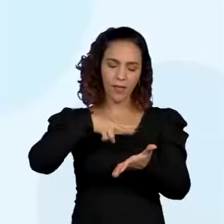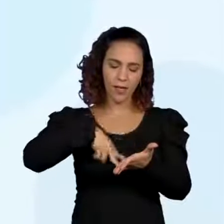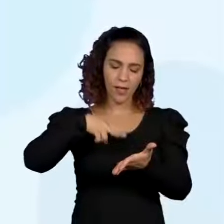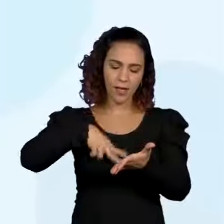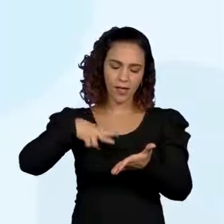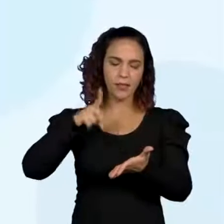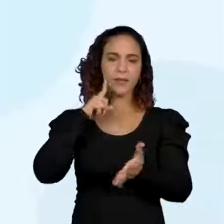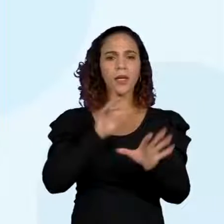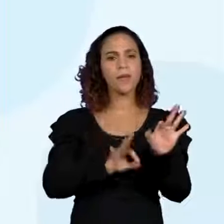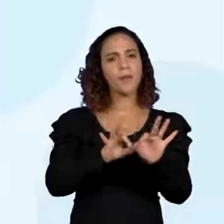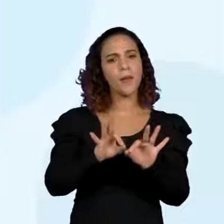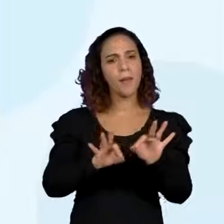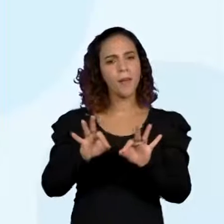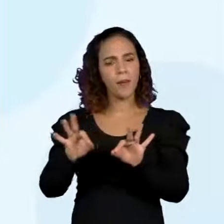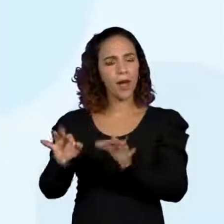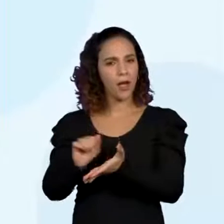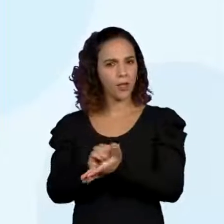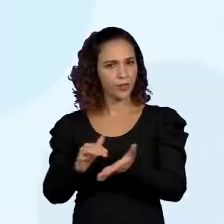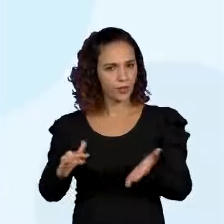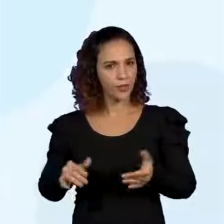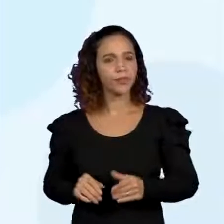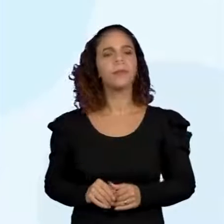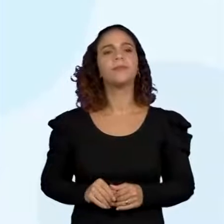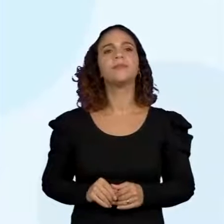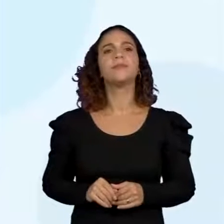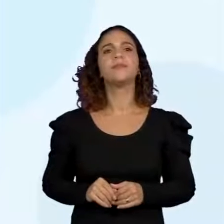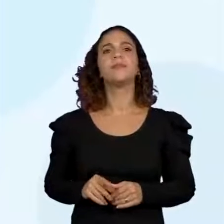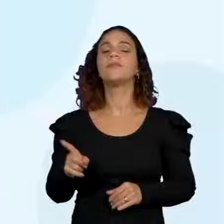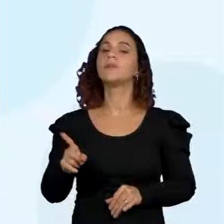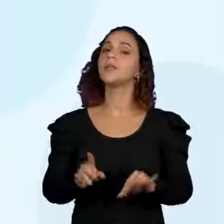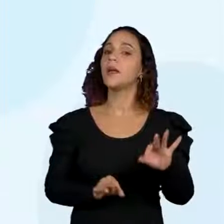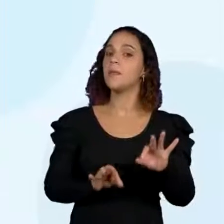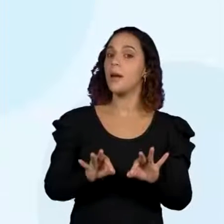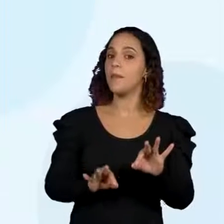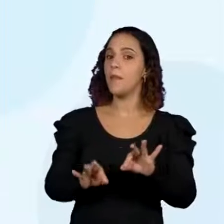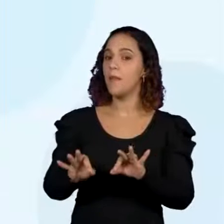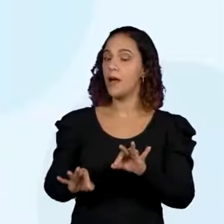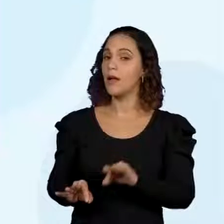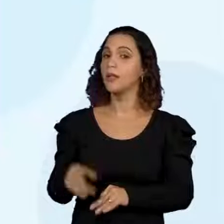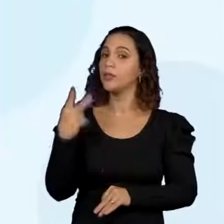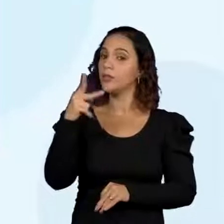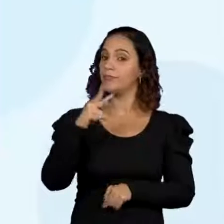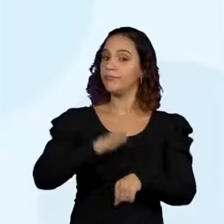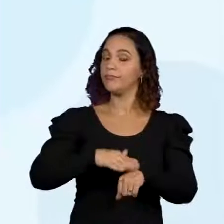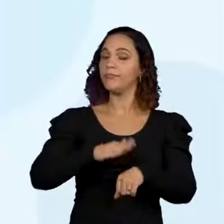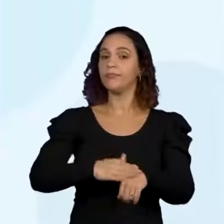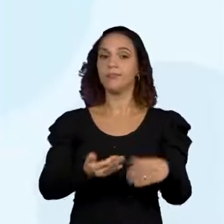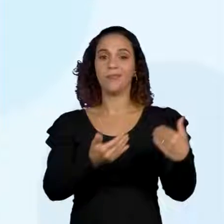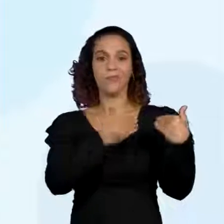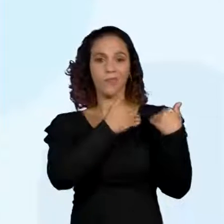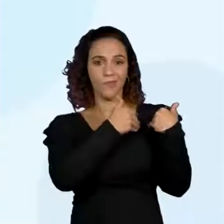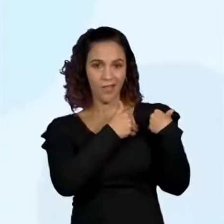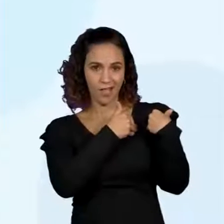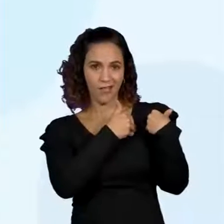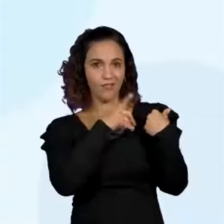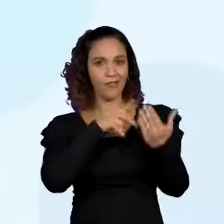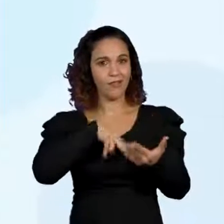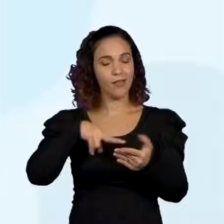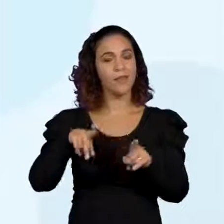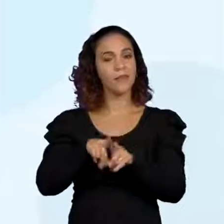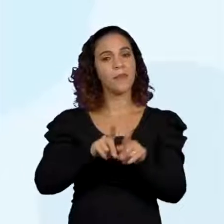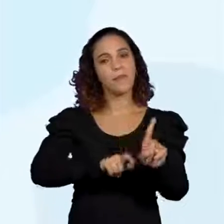umas tarefas. Organização da sua parte da leitura e das falas dos